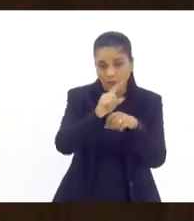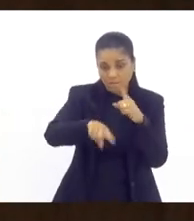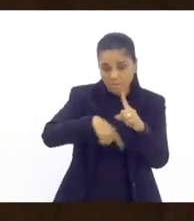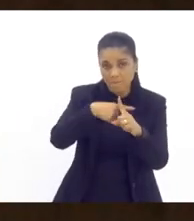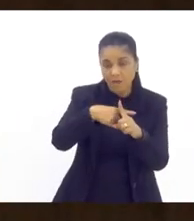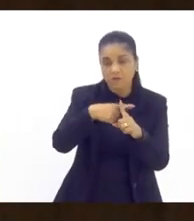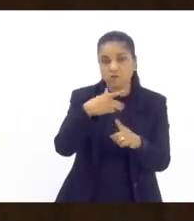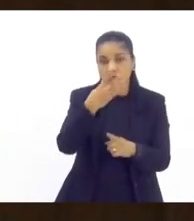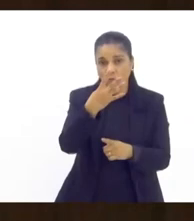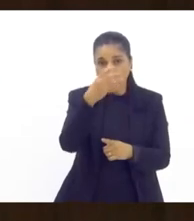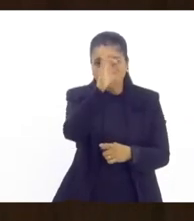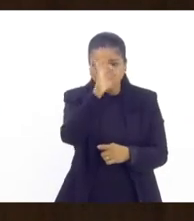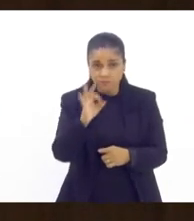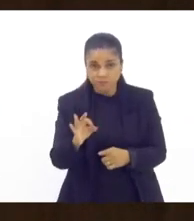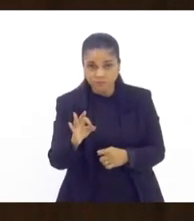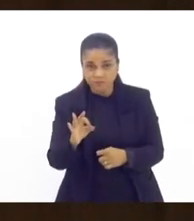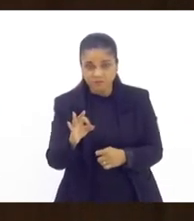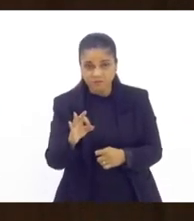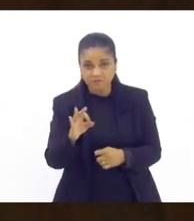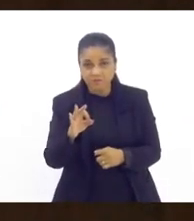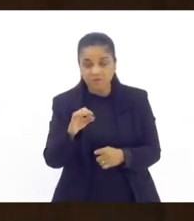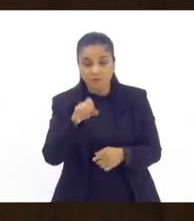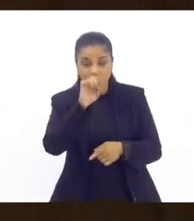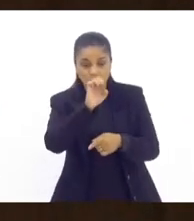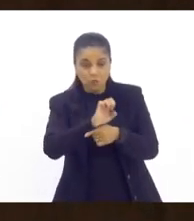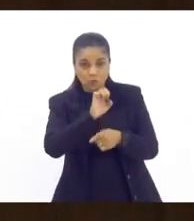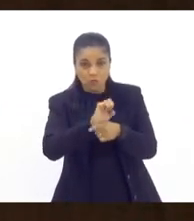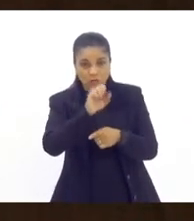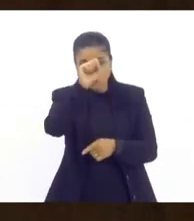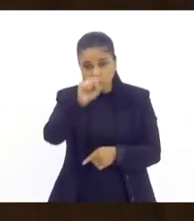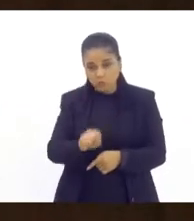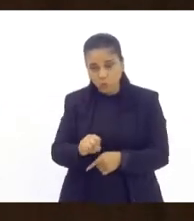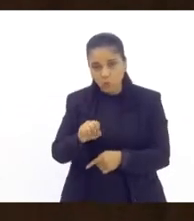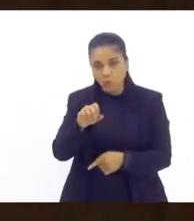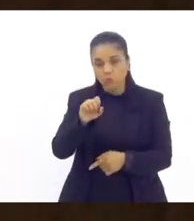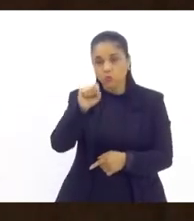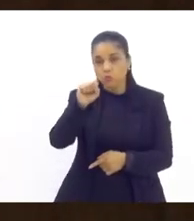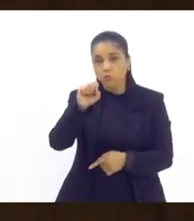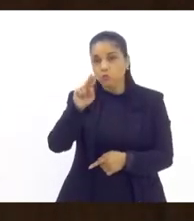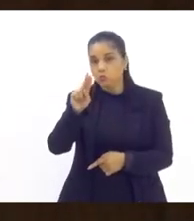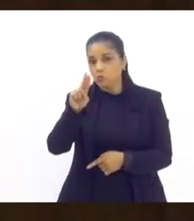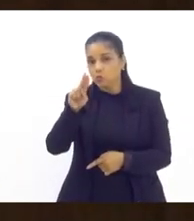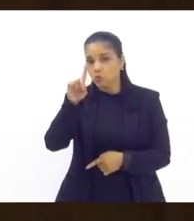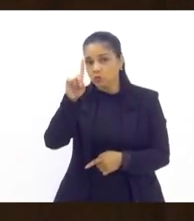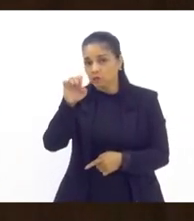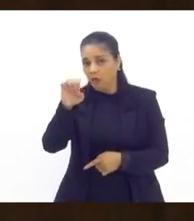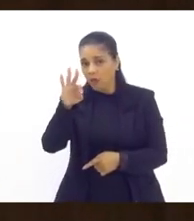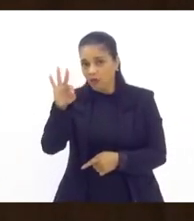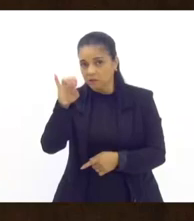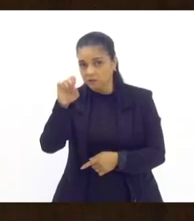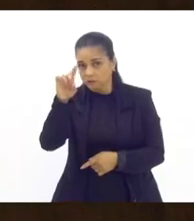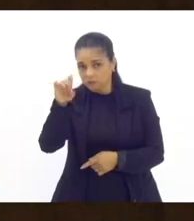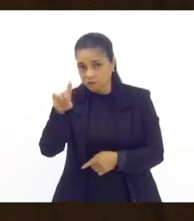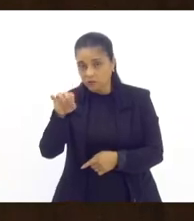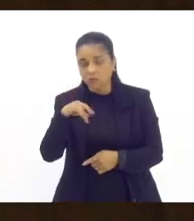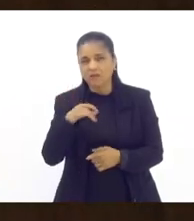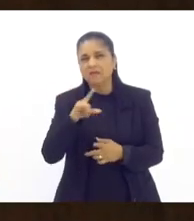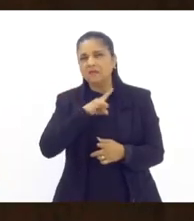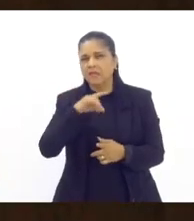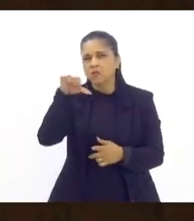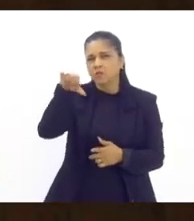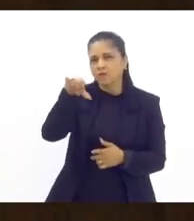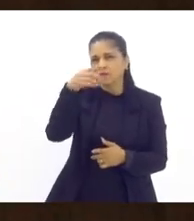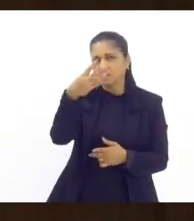4%, os estados do Sul, Sudeste, que são detentores de 93%